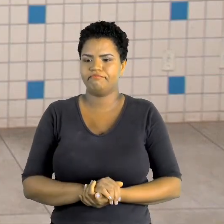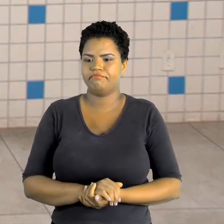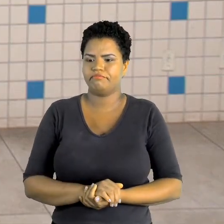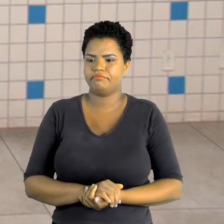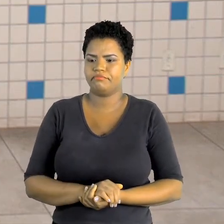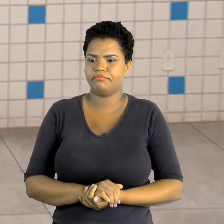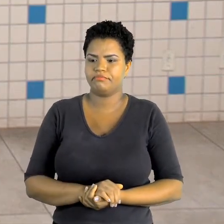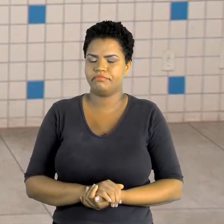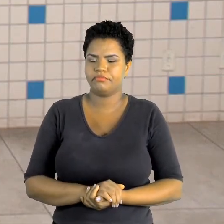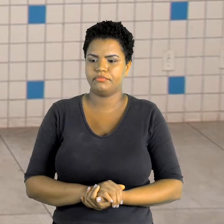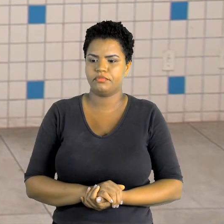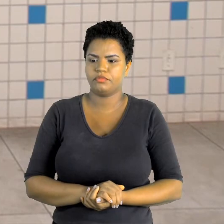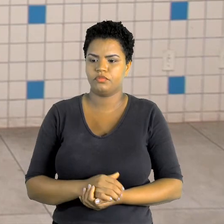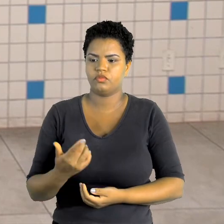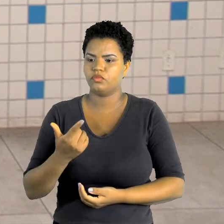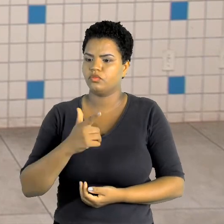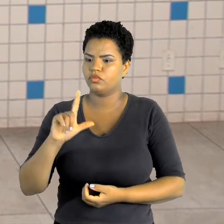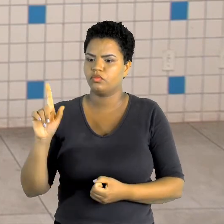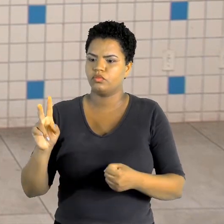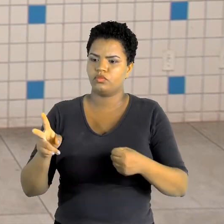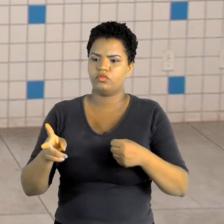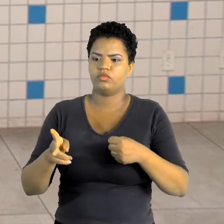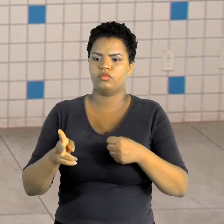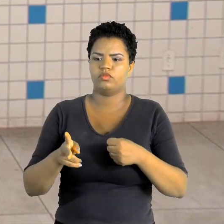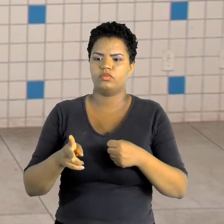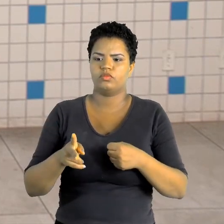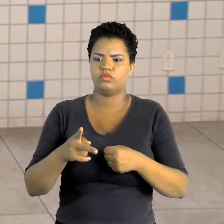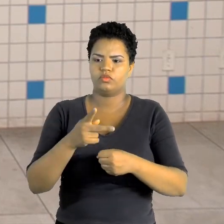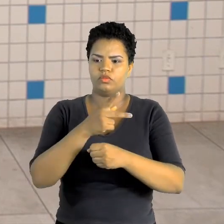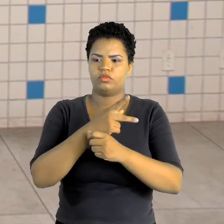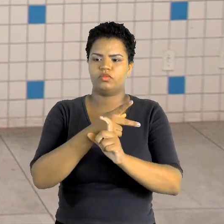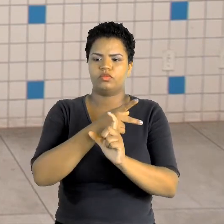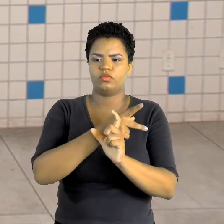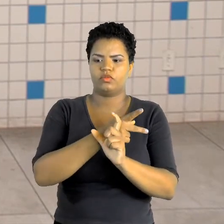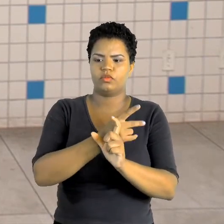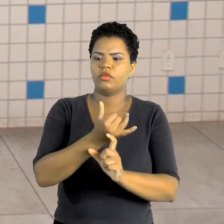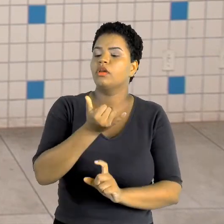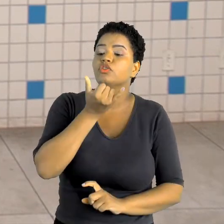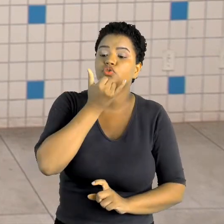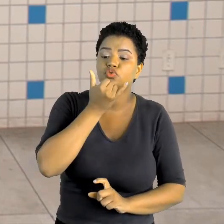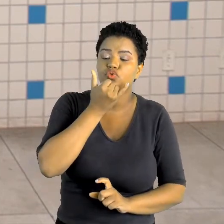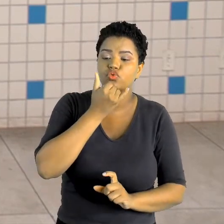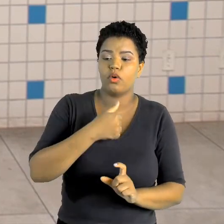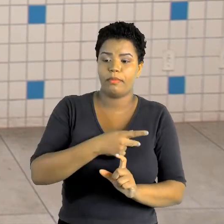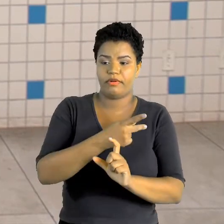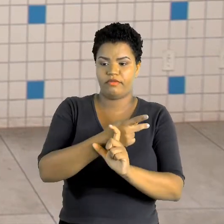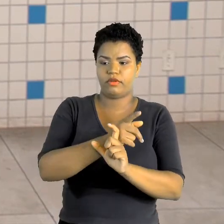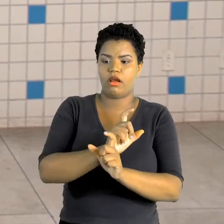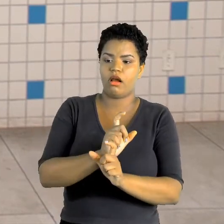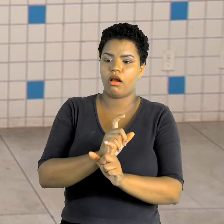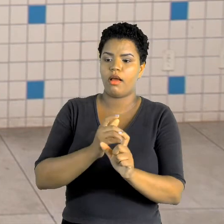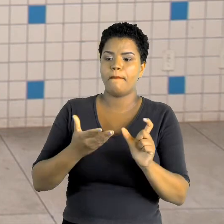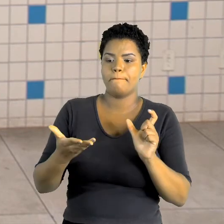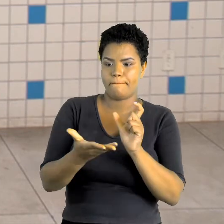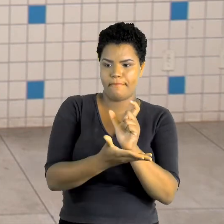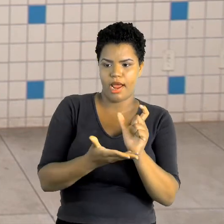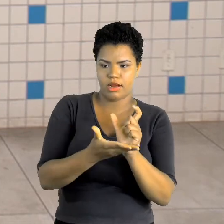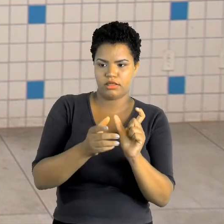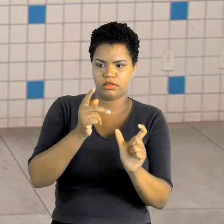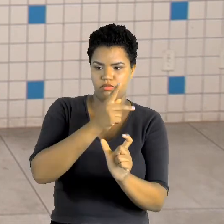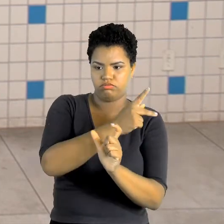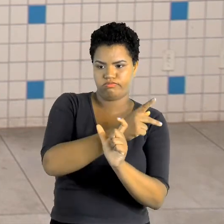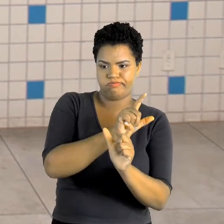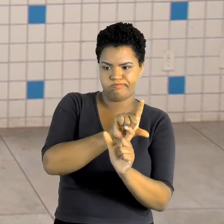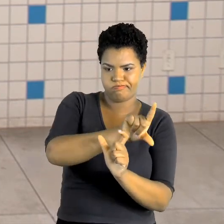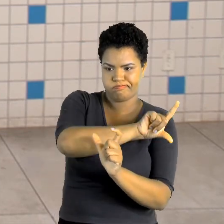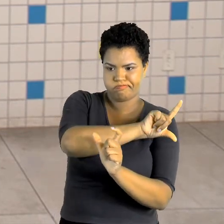Outro prefixo não, sorry. Prefixo é o que veio antes da estrutura da palavra base. E o sufixo, que é o